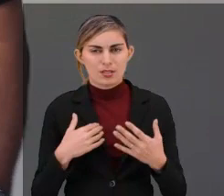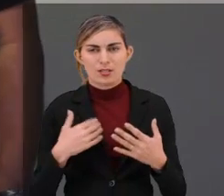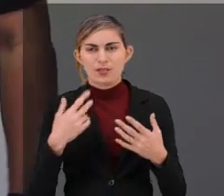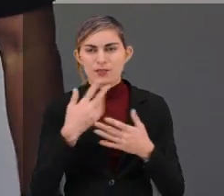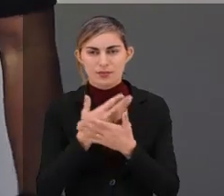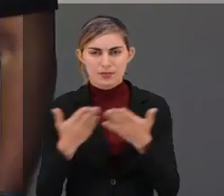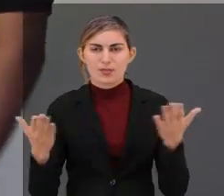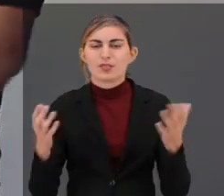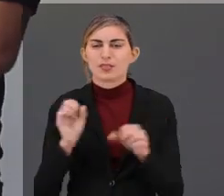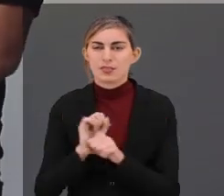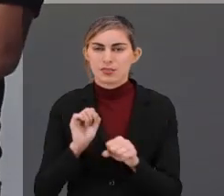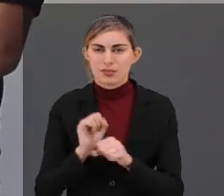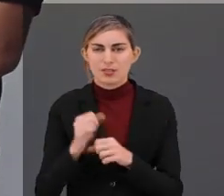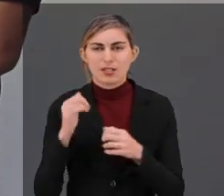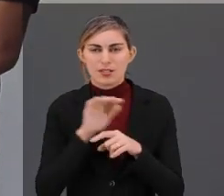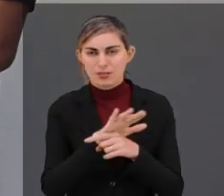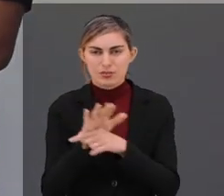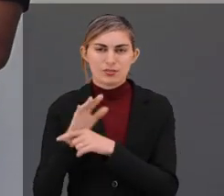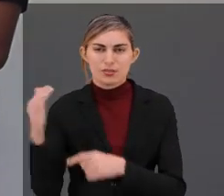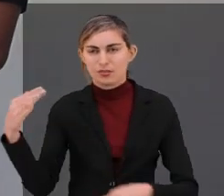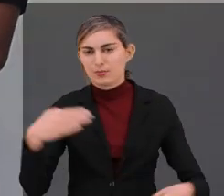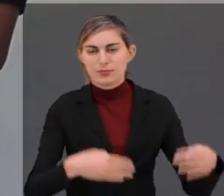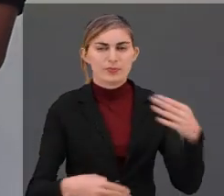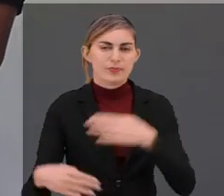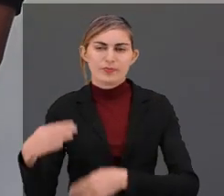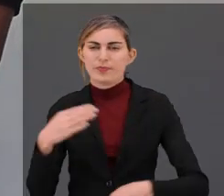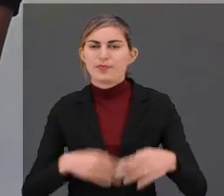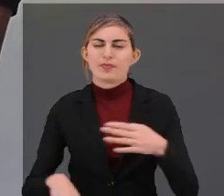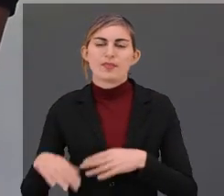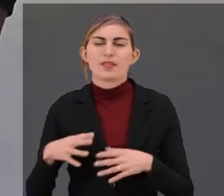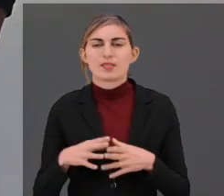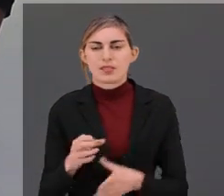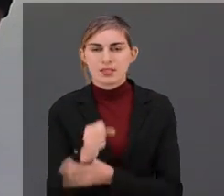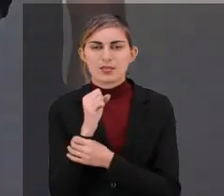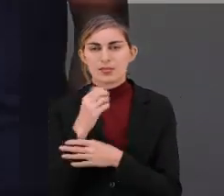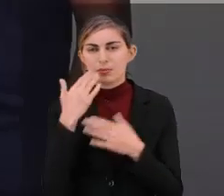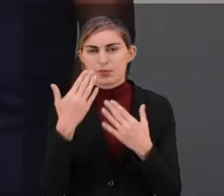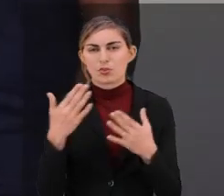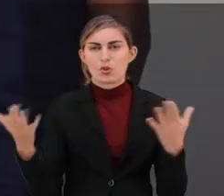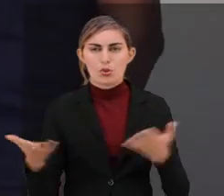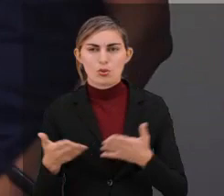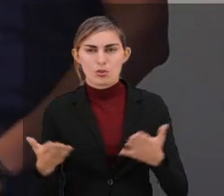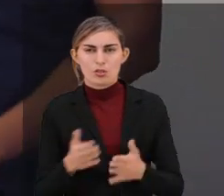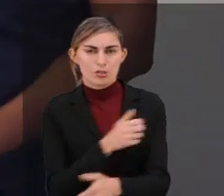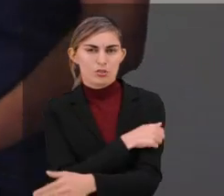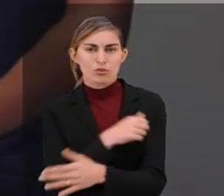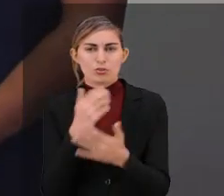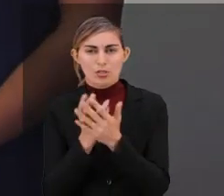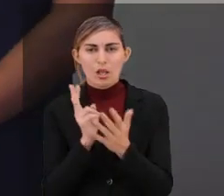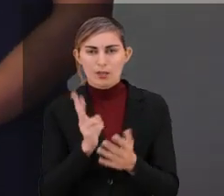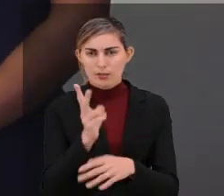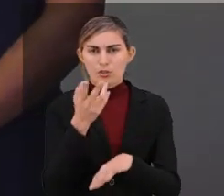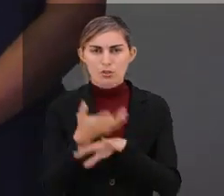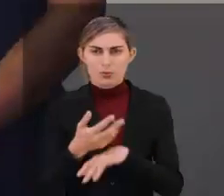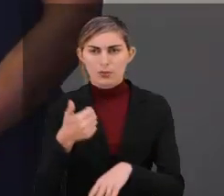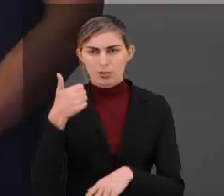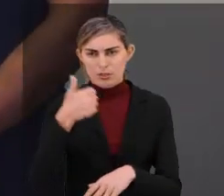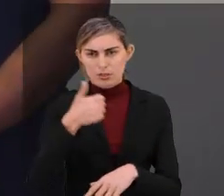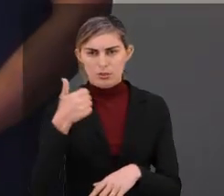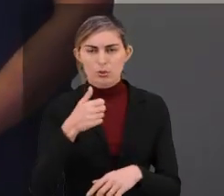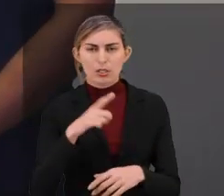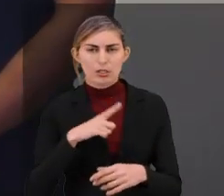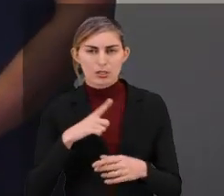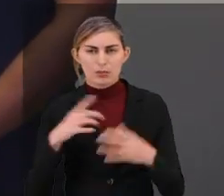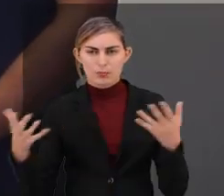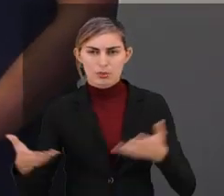e espero ter ajudado nessa participação, nesse tópico segurança. Obrigado. Olá, estudante. Ainda na competência 1,